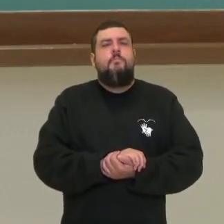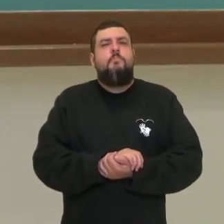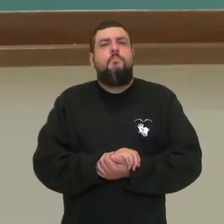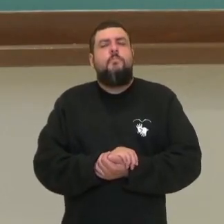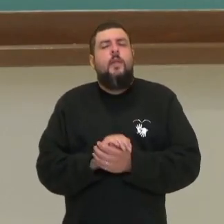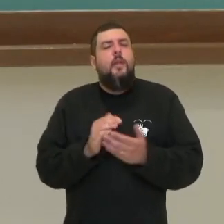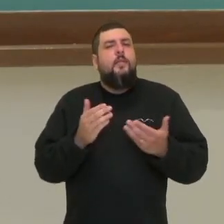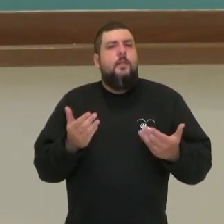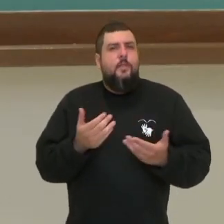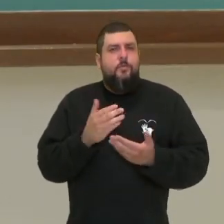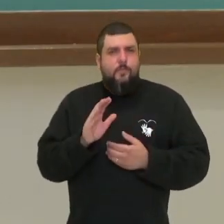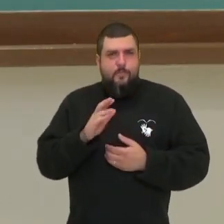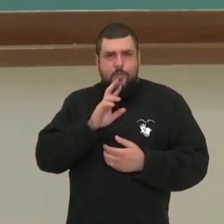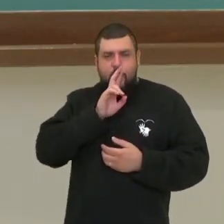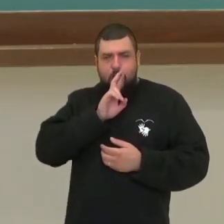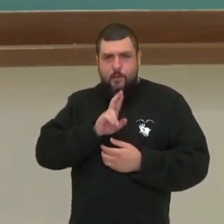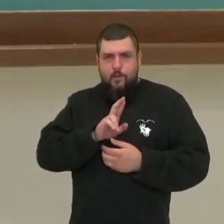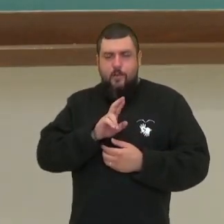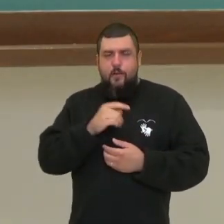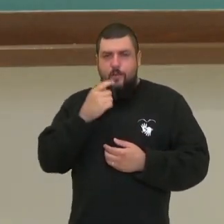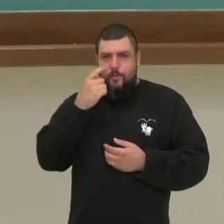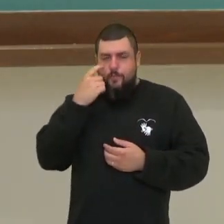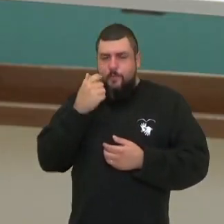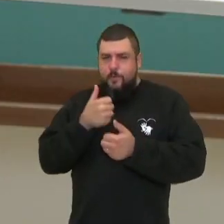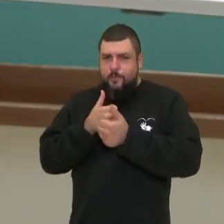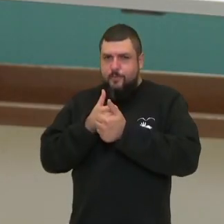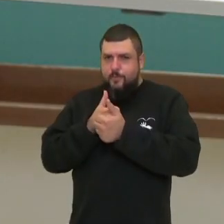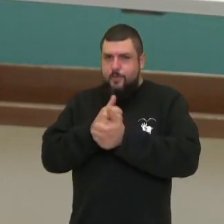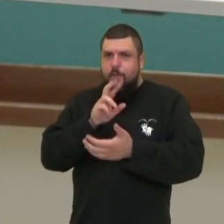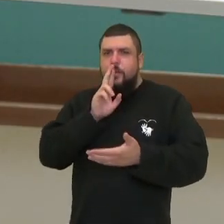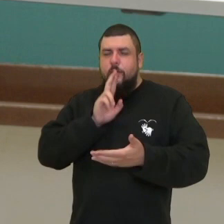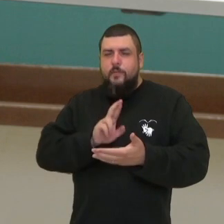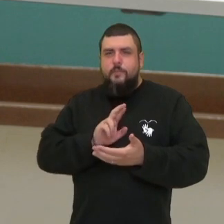E aí, pessoal, resolveram? Vamos acompanhar aqui a resolução comigo?